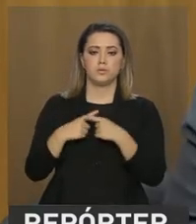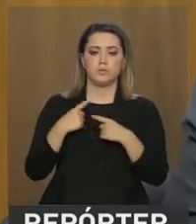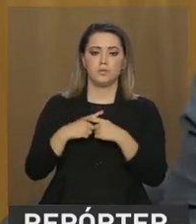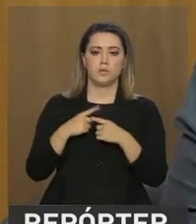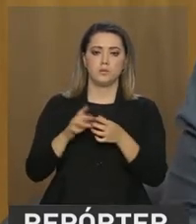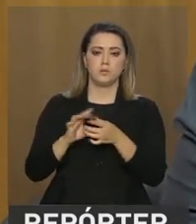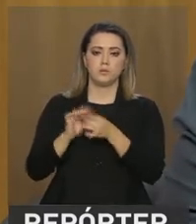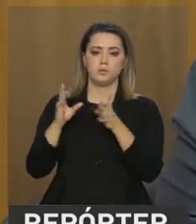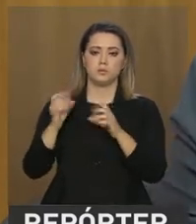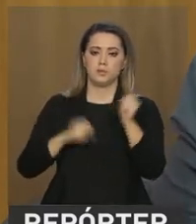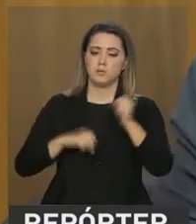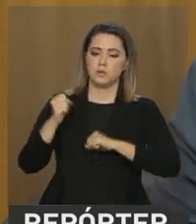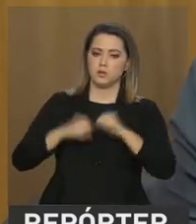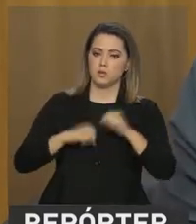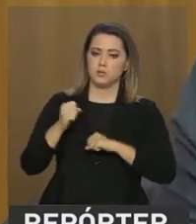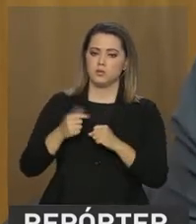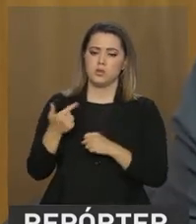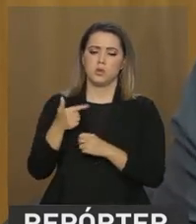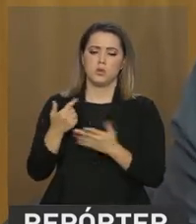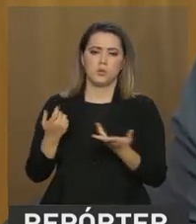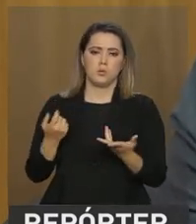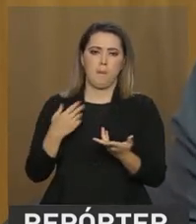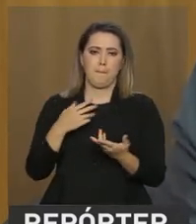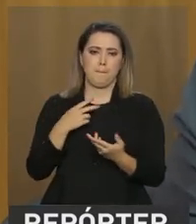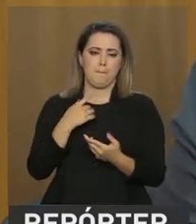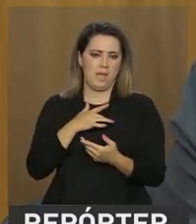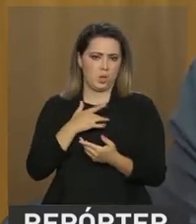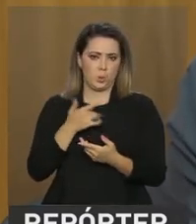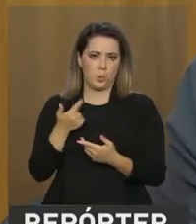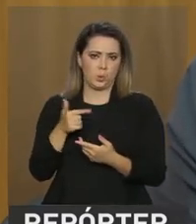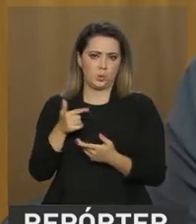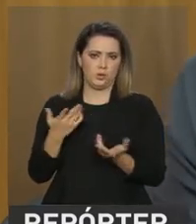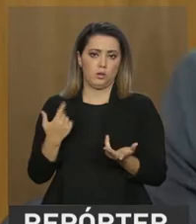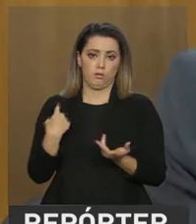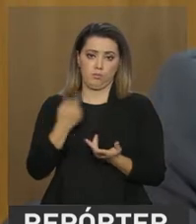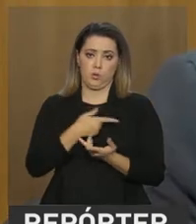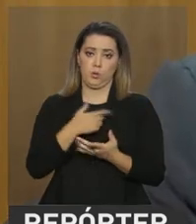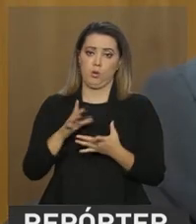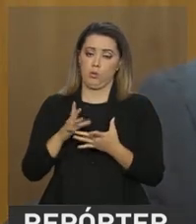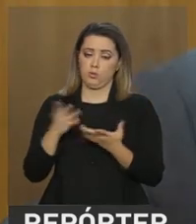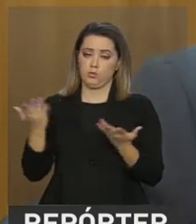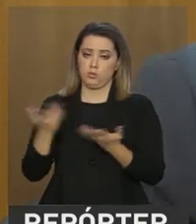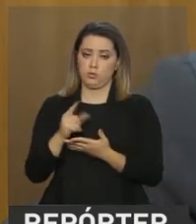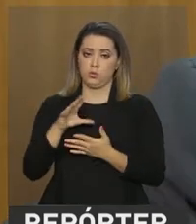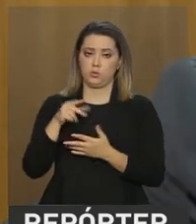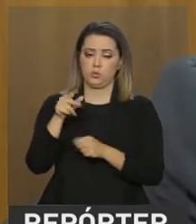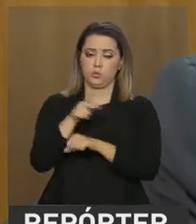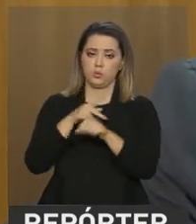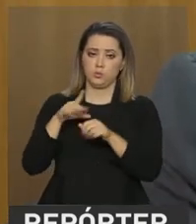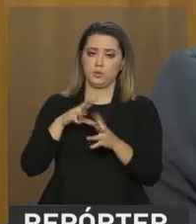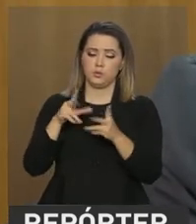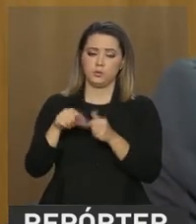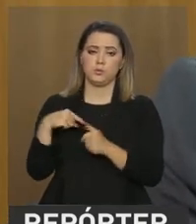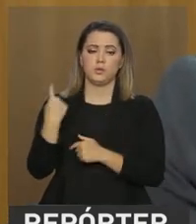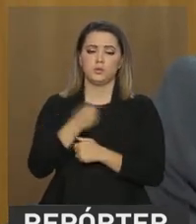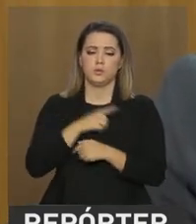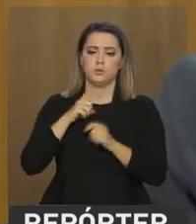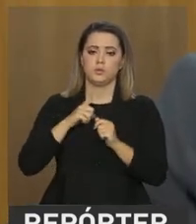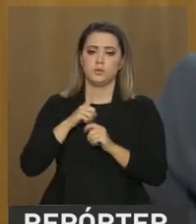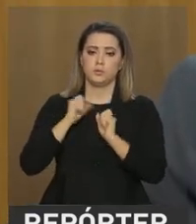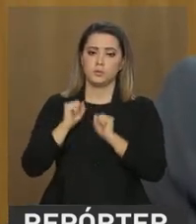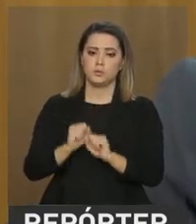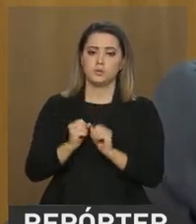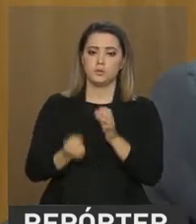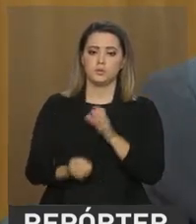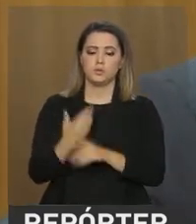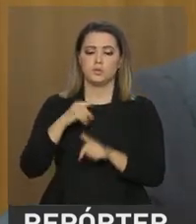automação industrial que não deve pôr medo porque nós temos condições no brasil entre todos os países do mundo nós temos condições de gerar